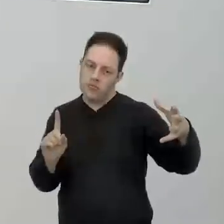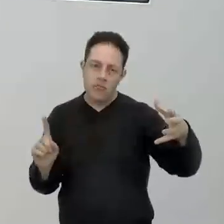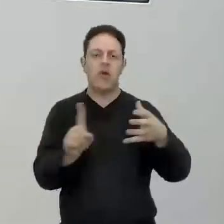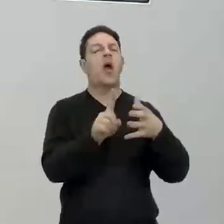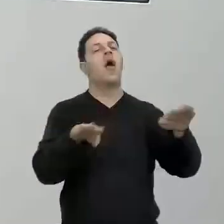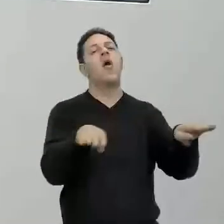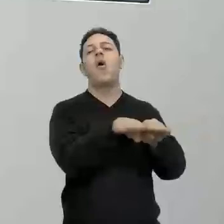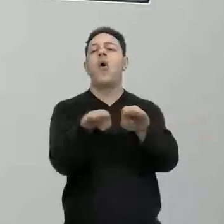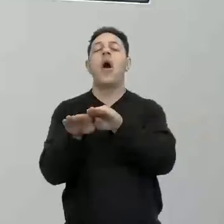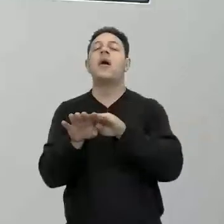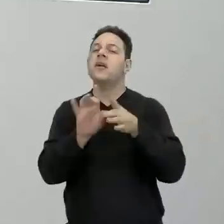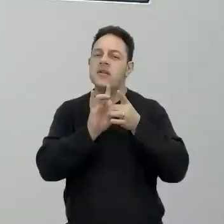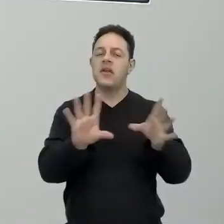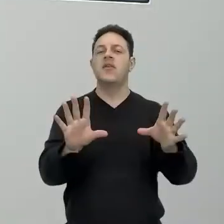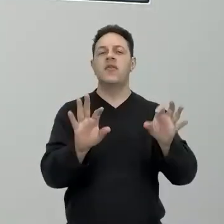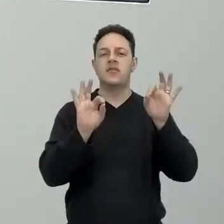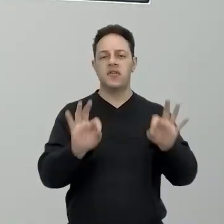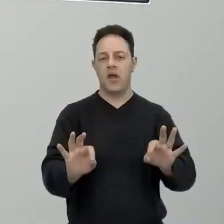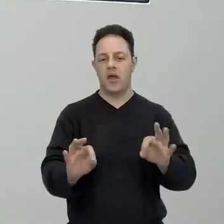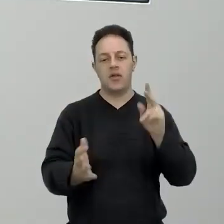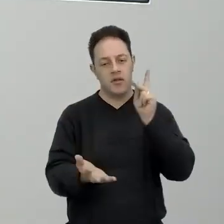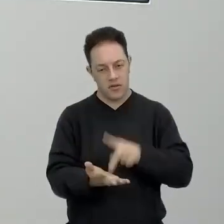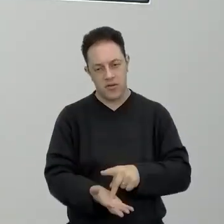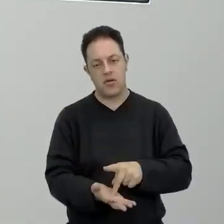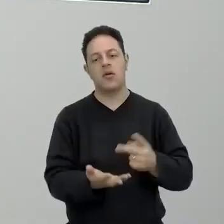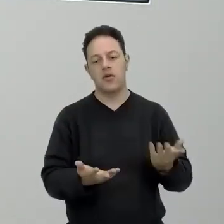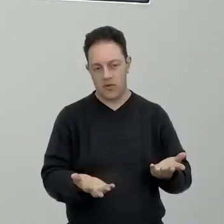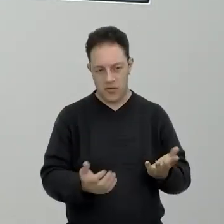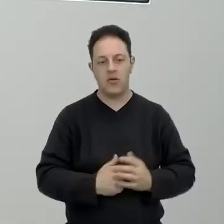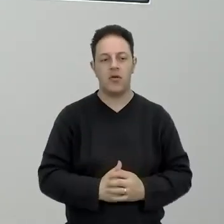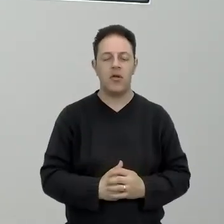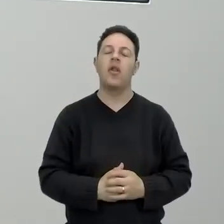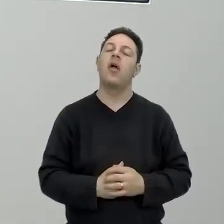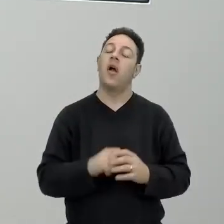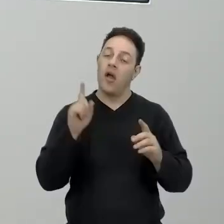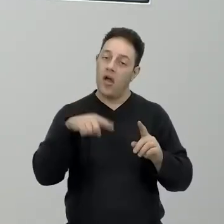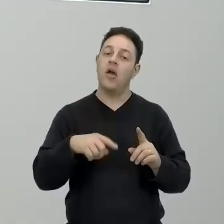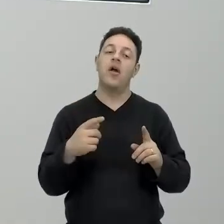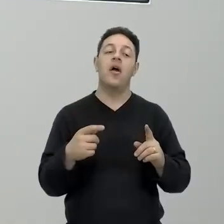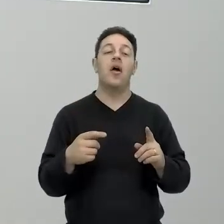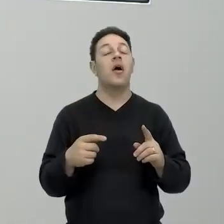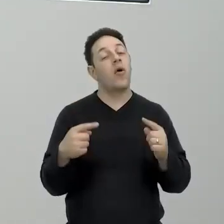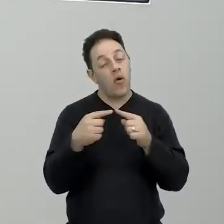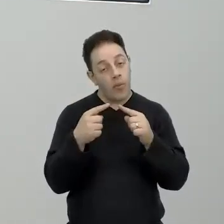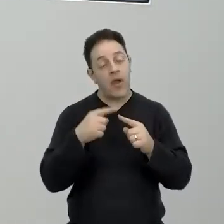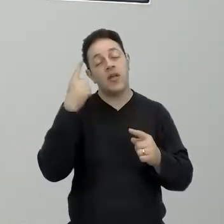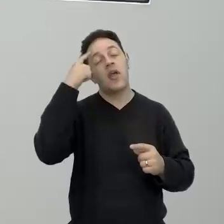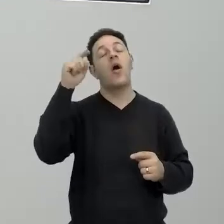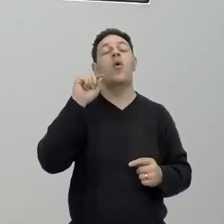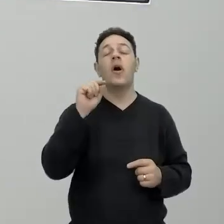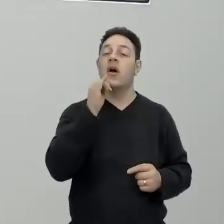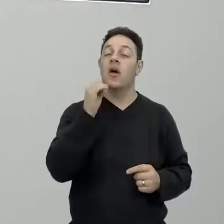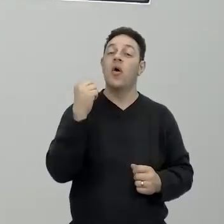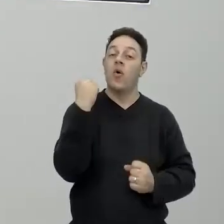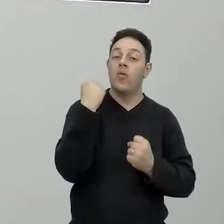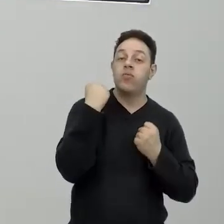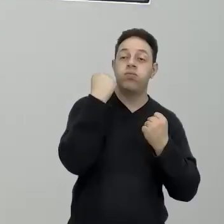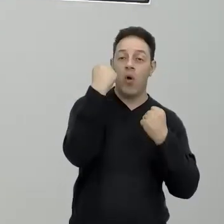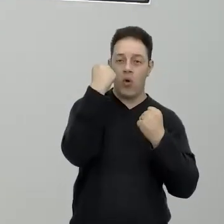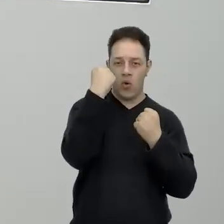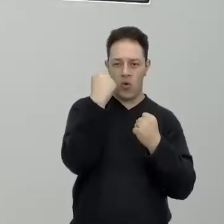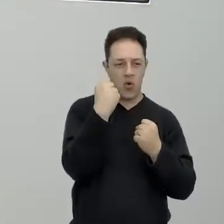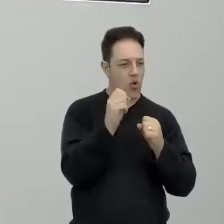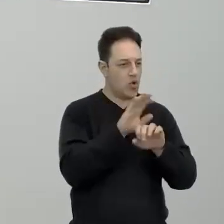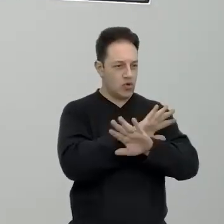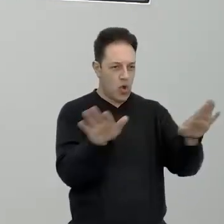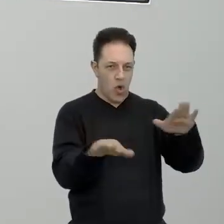sociedade democrática, né? Democracia, então, é uma sociedade, quer dizer, tem a ver com essa ideia de que o poder é de todos